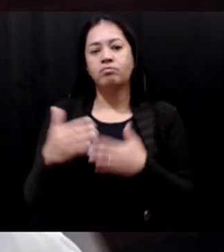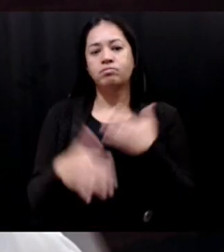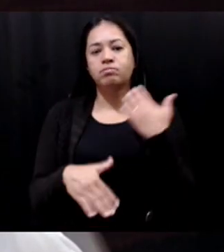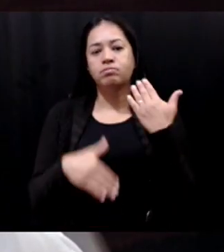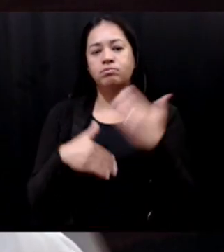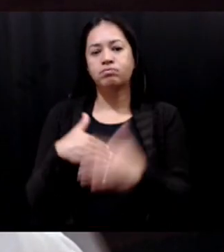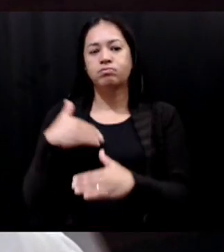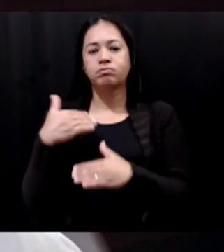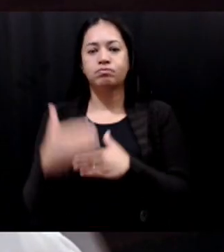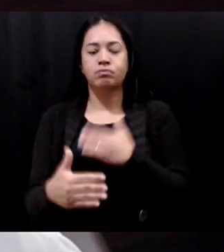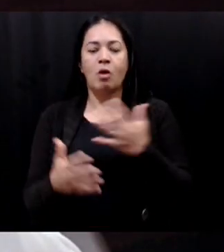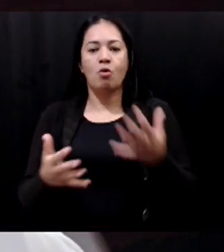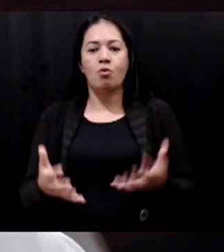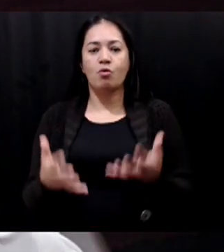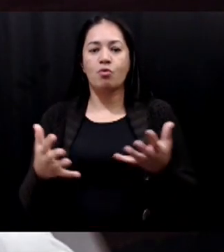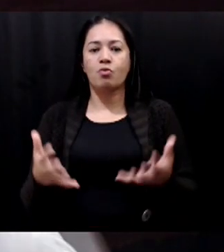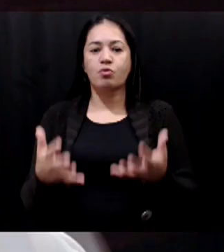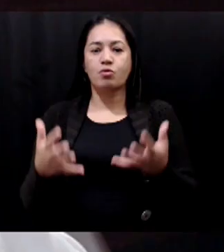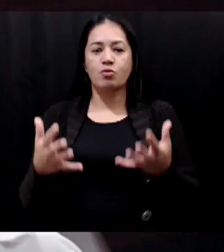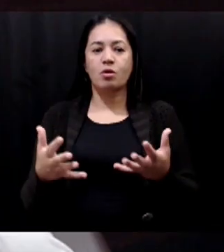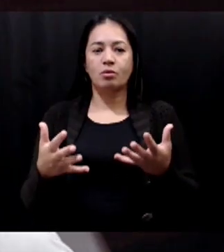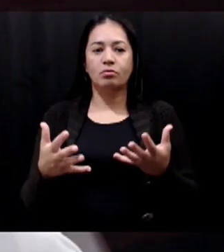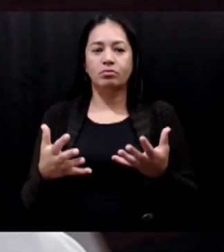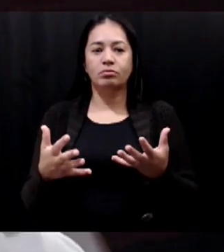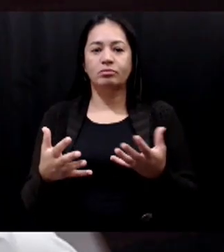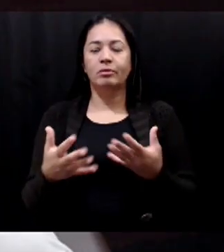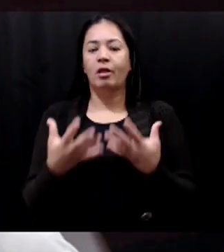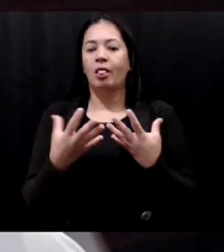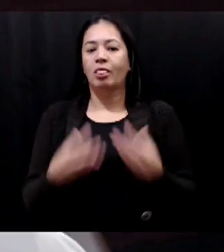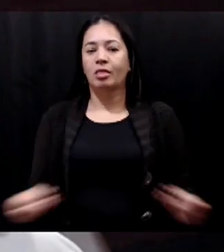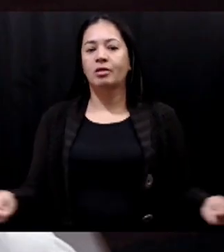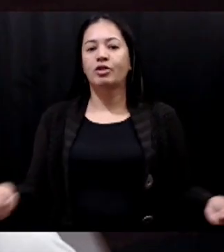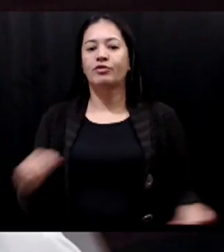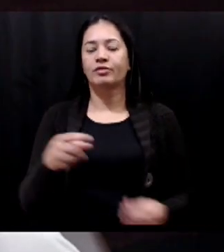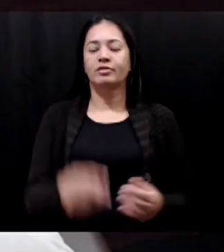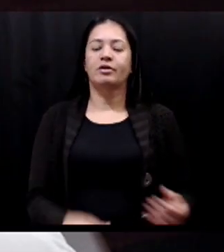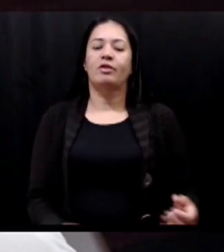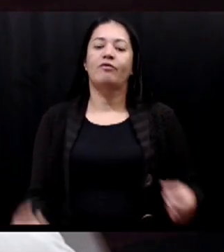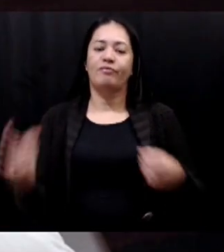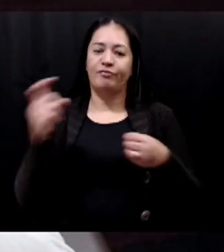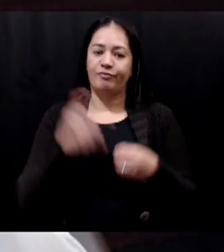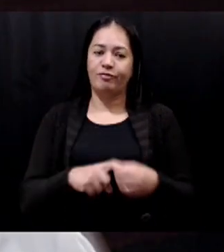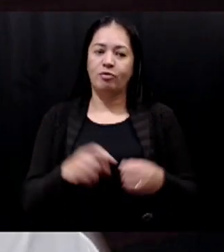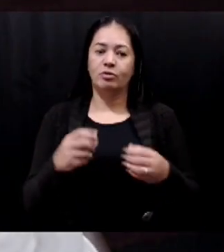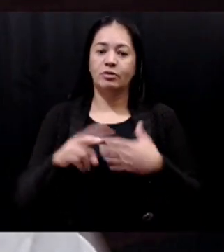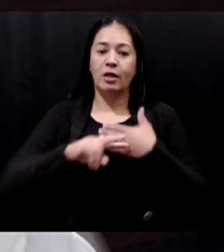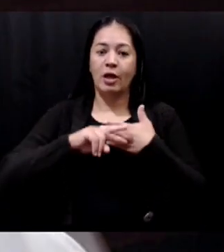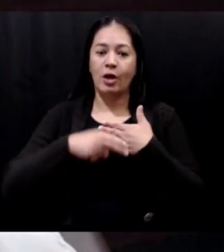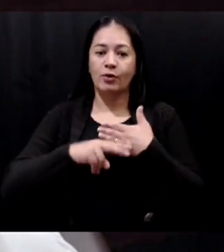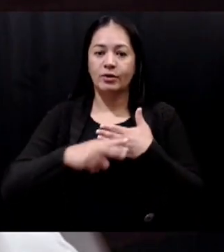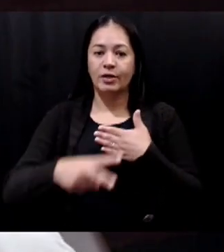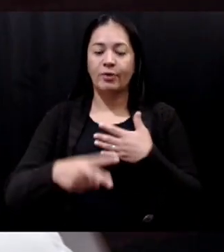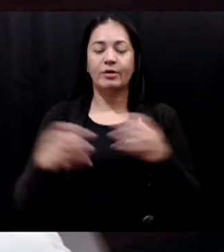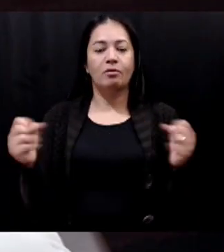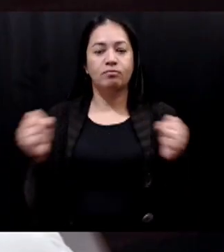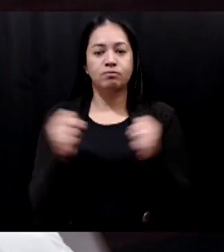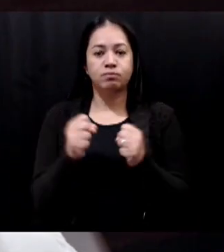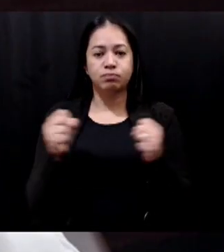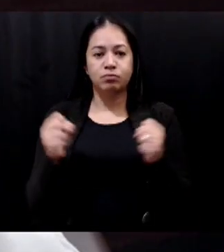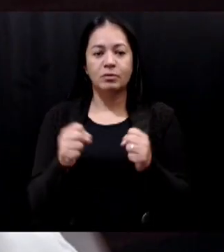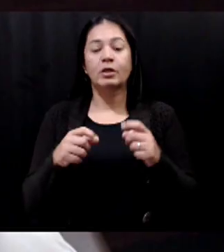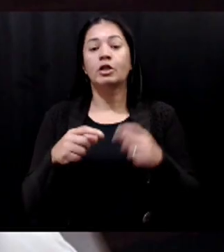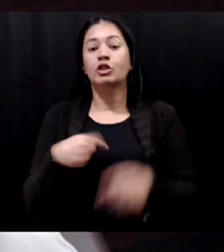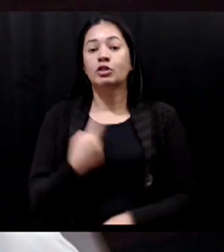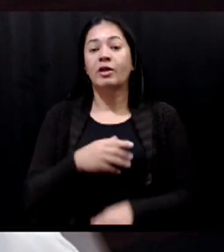motivação descarrega a bateria e você volta a esse efeito sanfona. Então, na hipnose, o que nós fazemos?